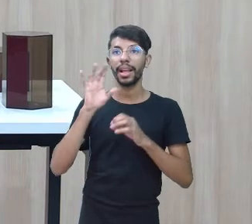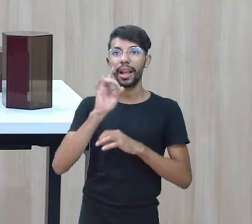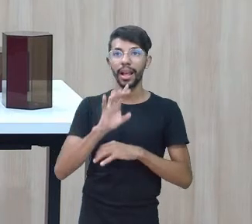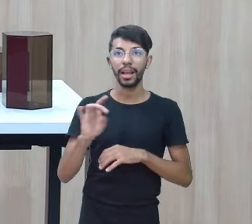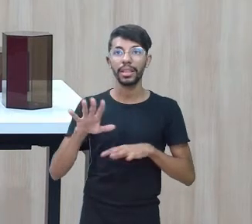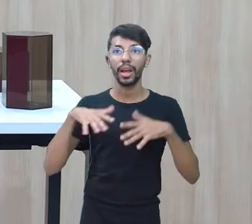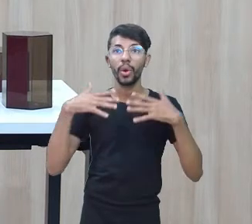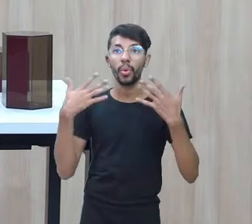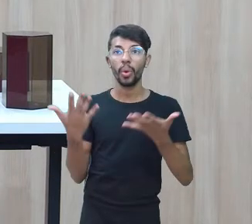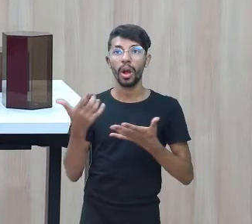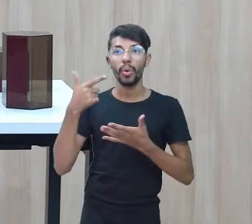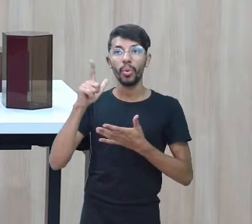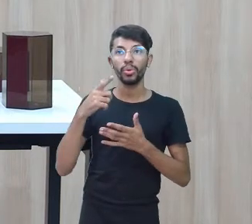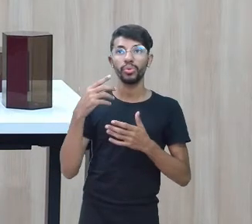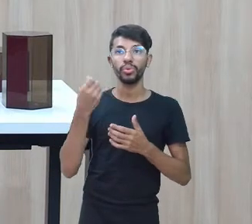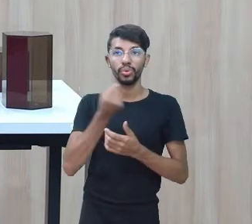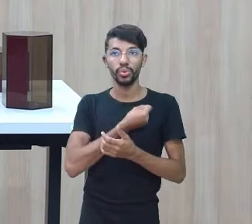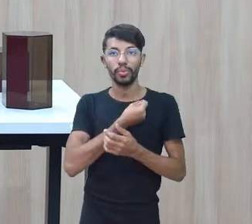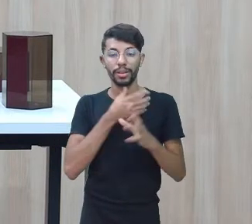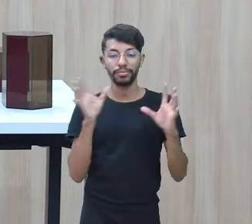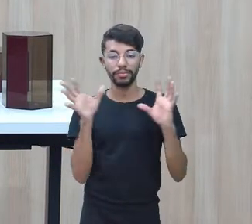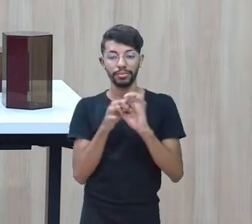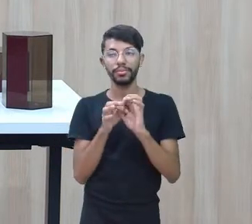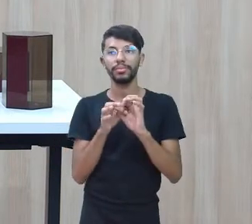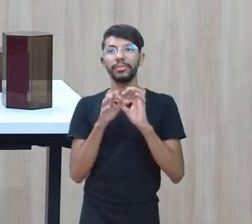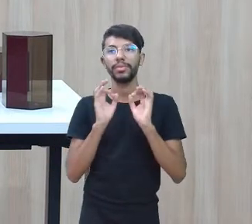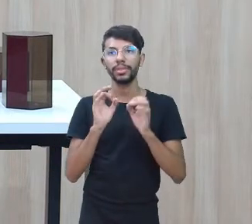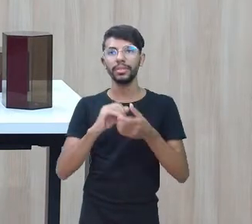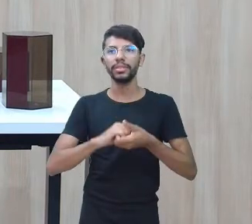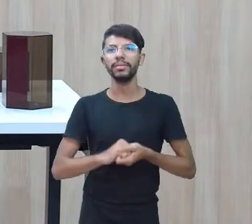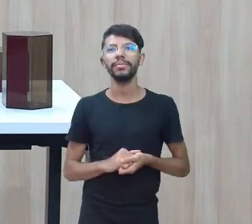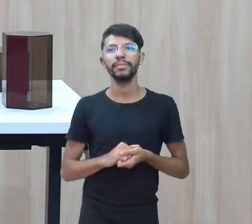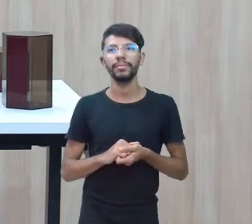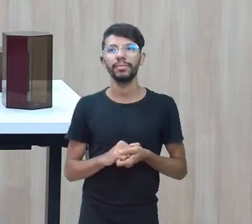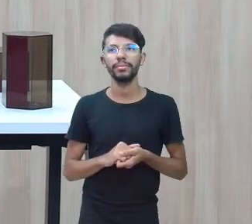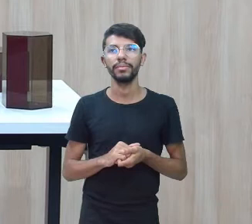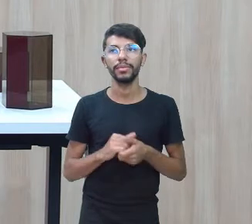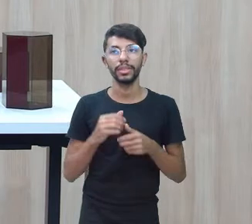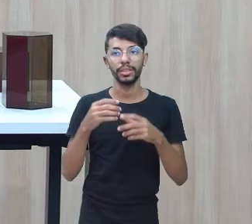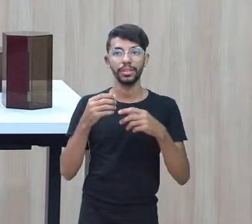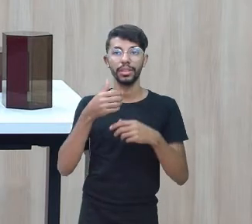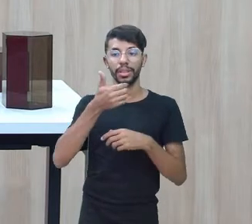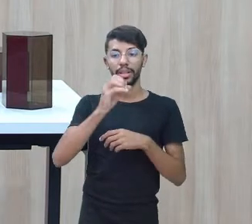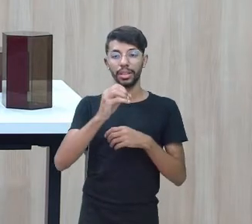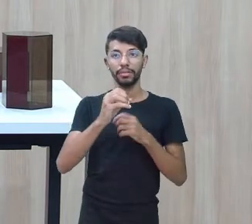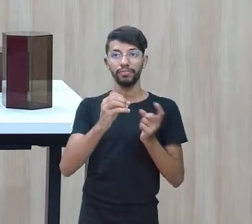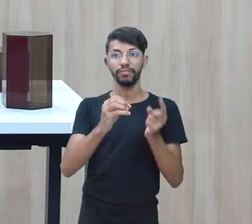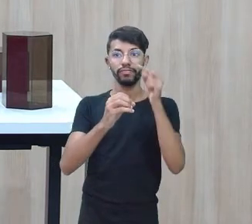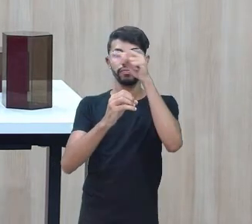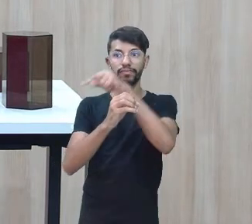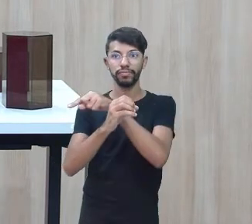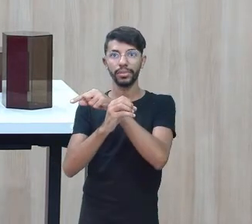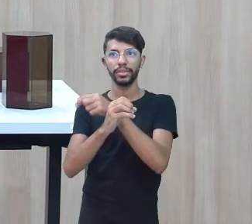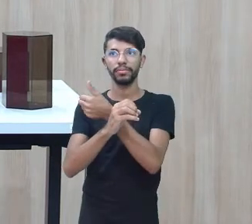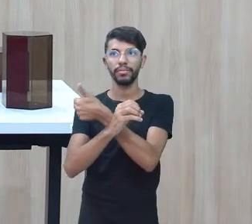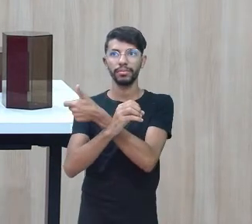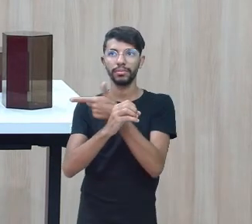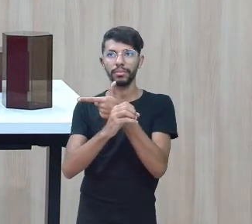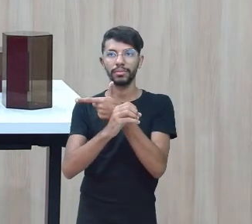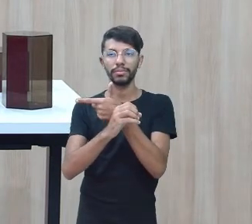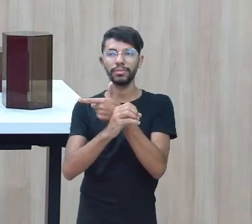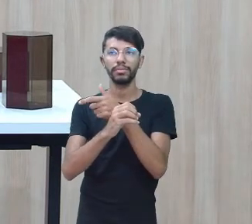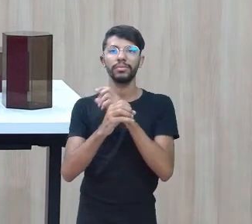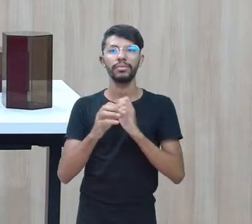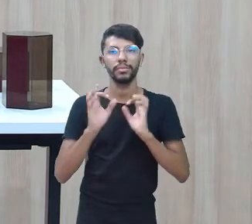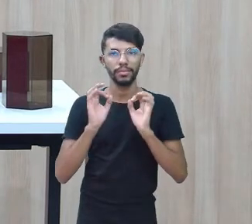qual é o outro número que está ligado com ele, né? Que está coladinho ali com ele. E do lado do 0, né, da parte do 10 aqui, ó, a